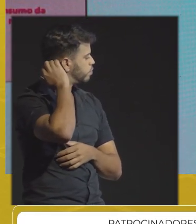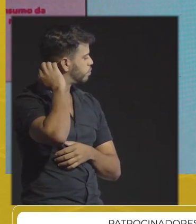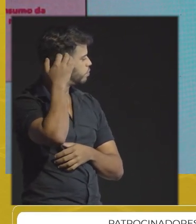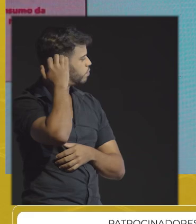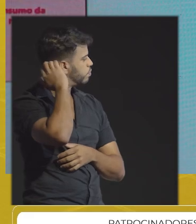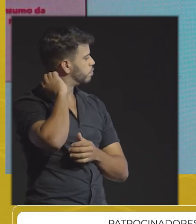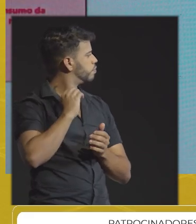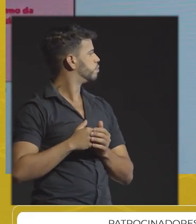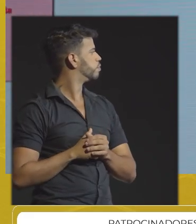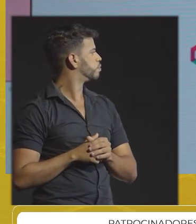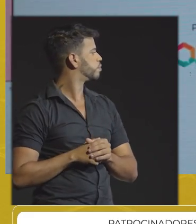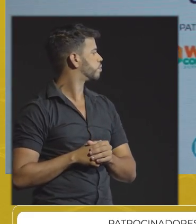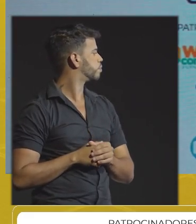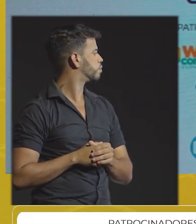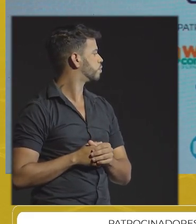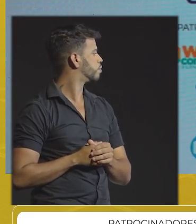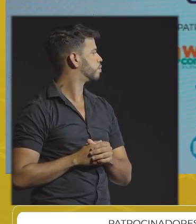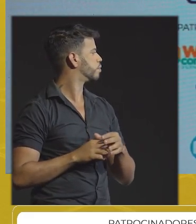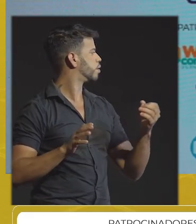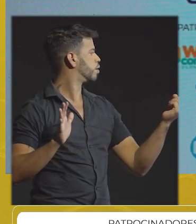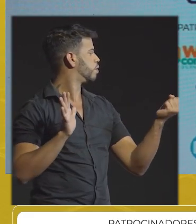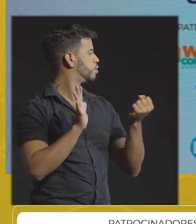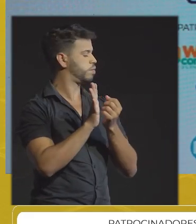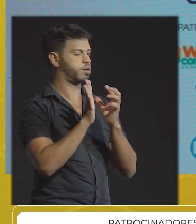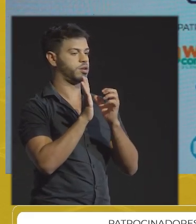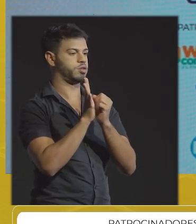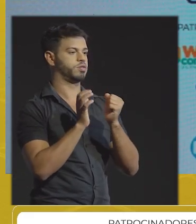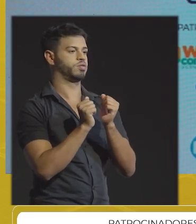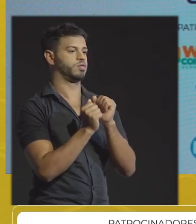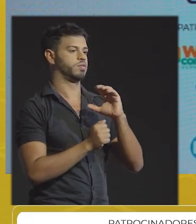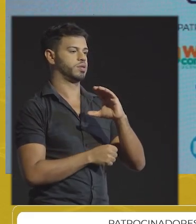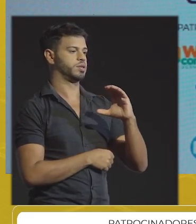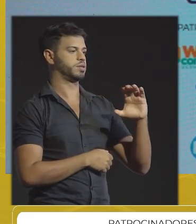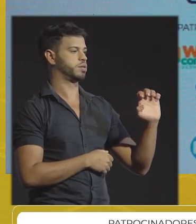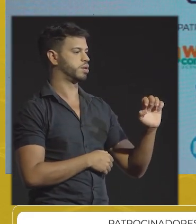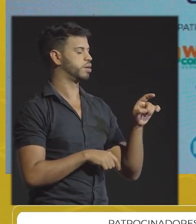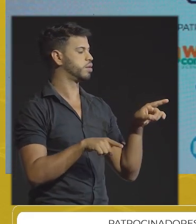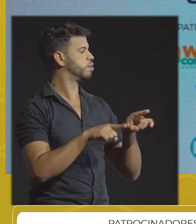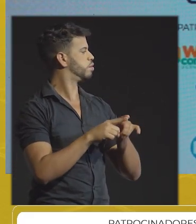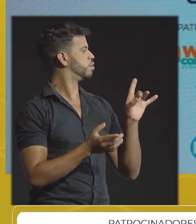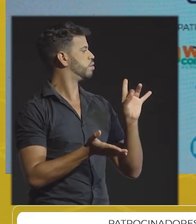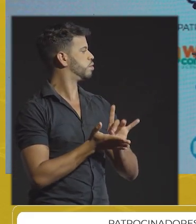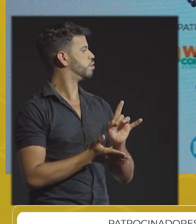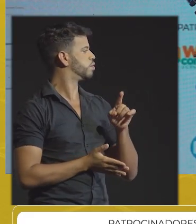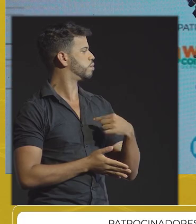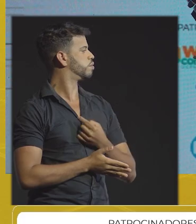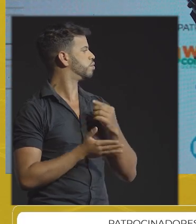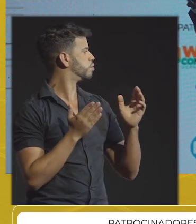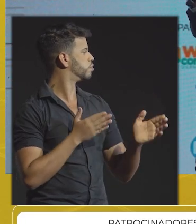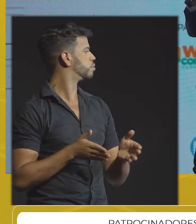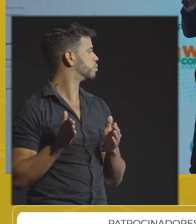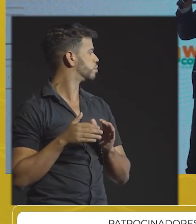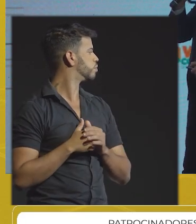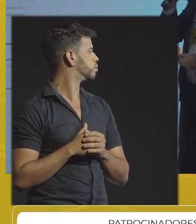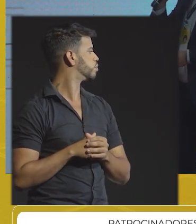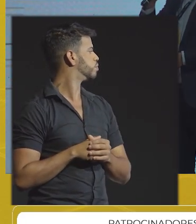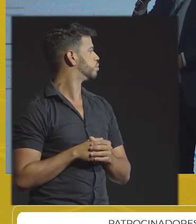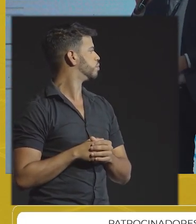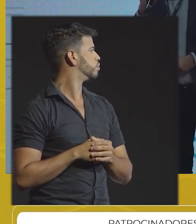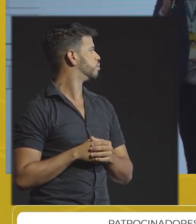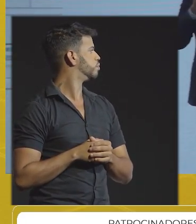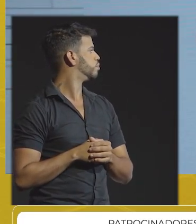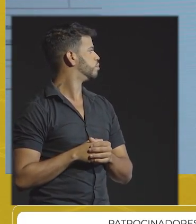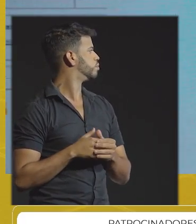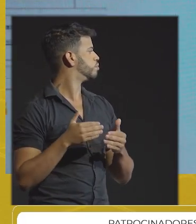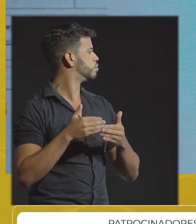tá o o registro junto a a CCE com a evidência de que somos autoprodutor e aqui tá a